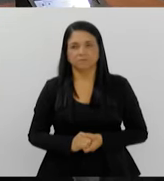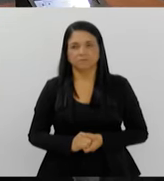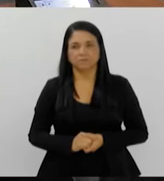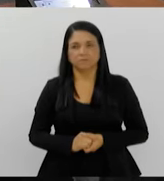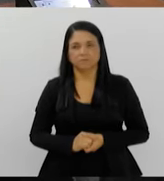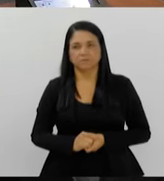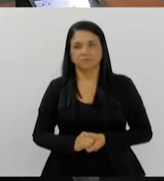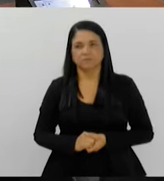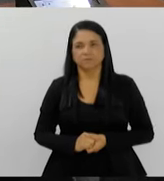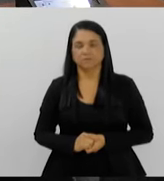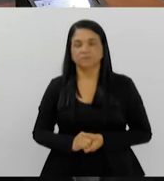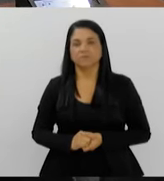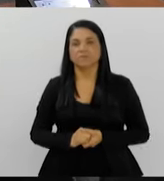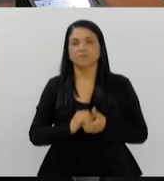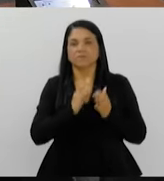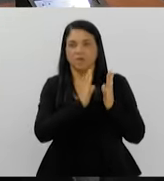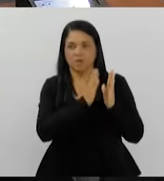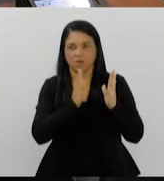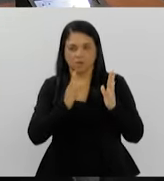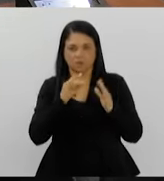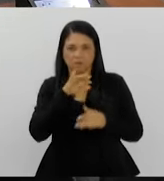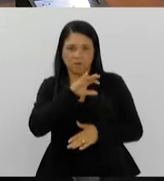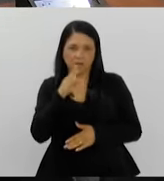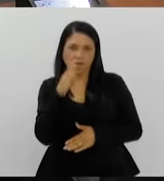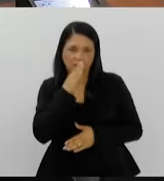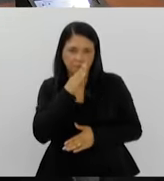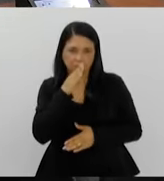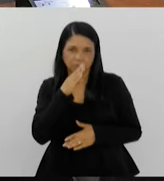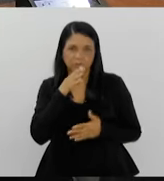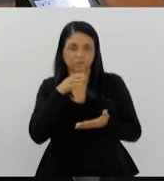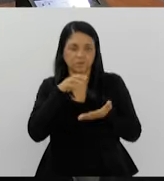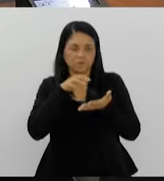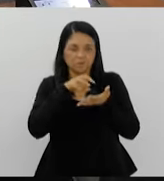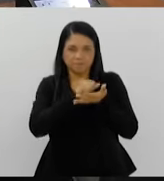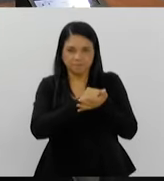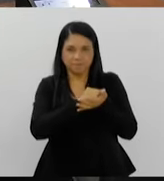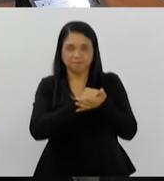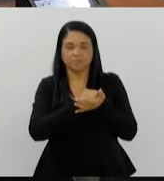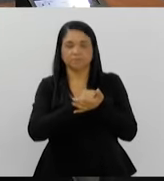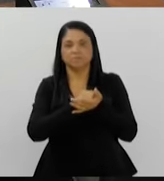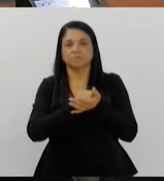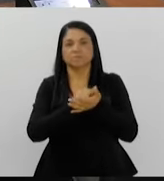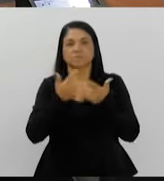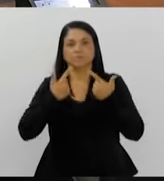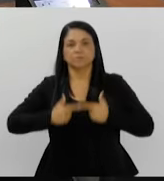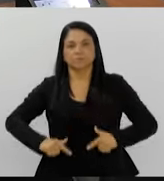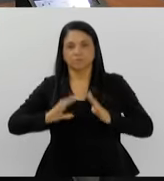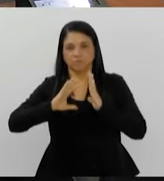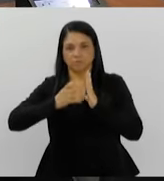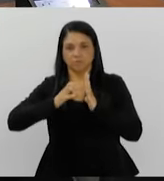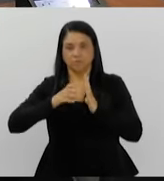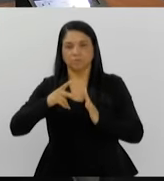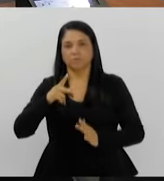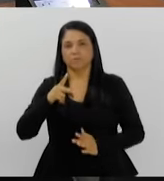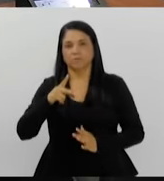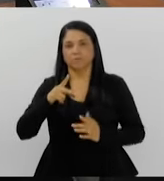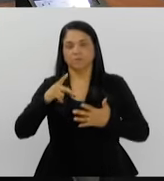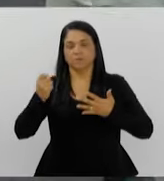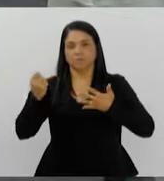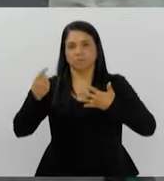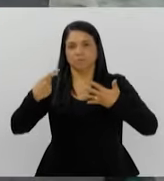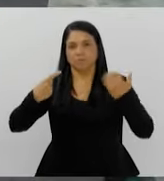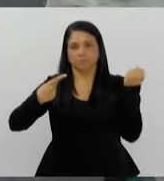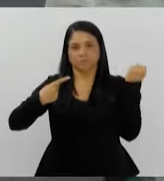amorm questão de ordem rapidinho senhor presidente só para registrar a abstenção da da bancada do pessoal na no